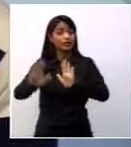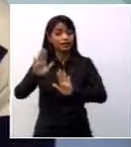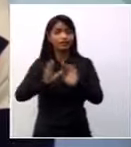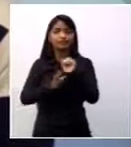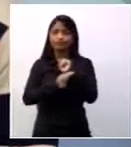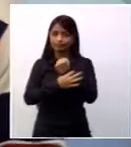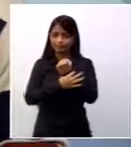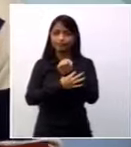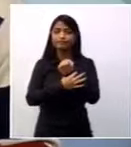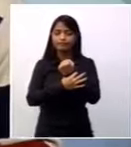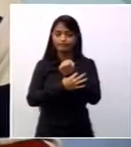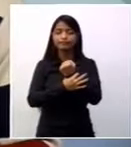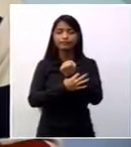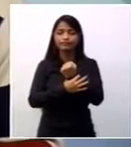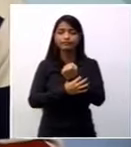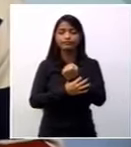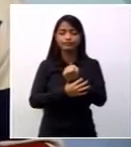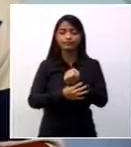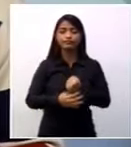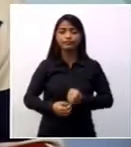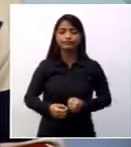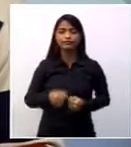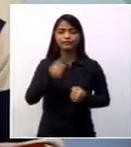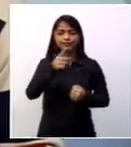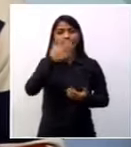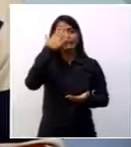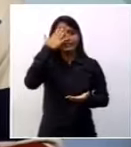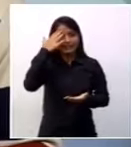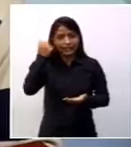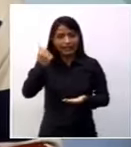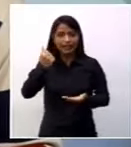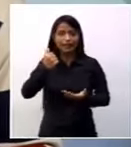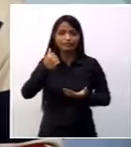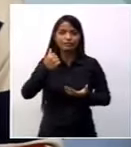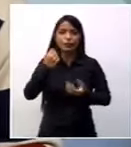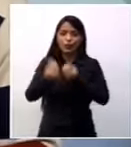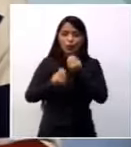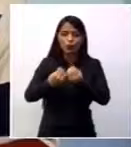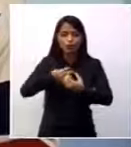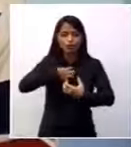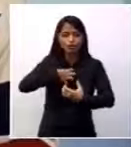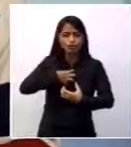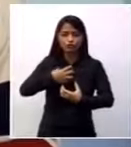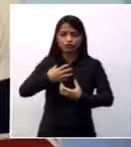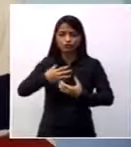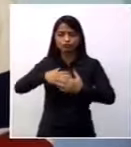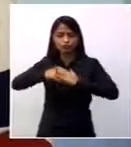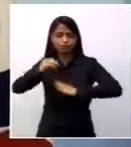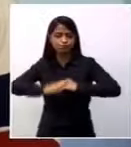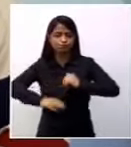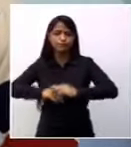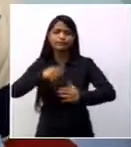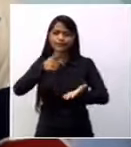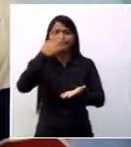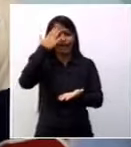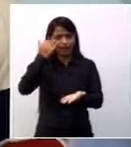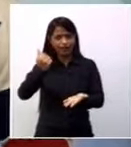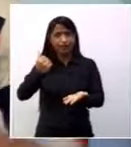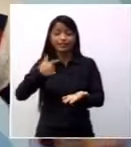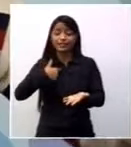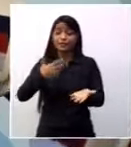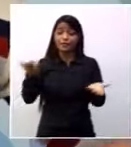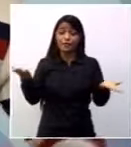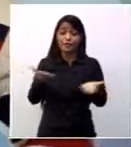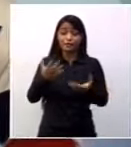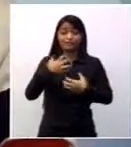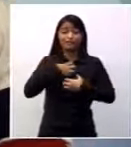tá? Você é muito bom e sabe realizar isso da melhor maneira possível. Eu estou muito feliz aqui, junto com o professor Rodolfo, com o